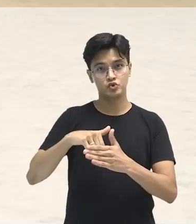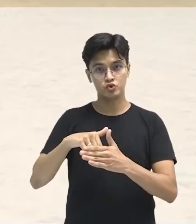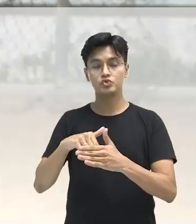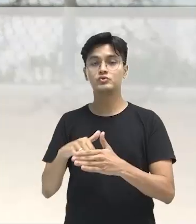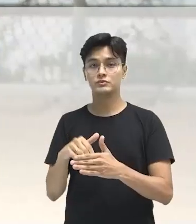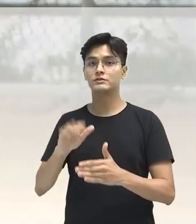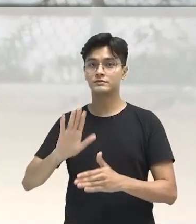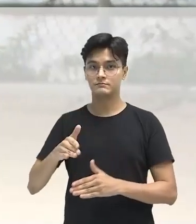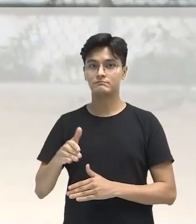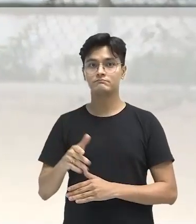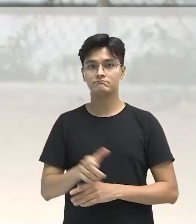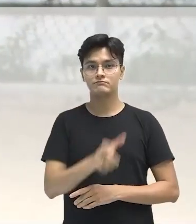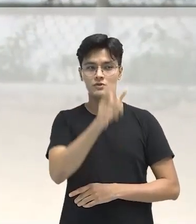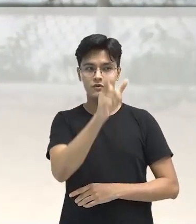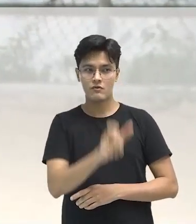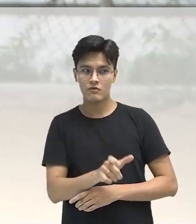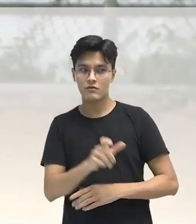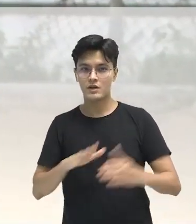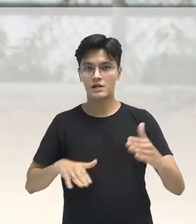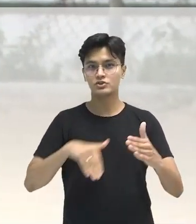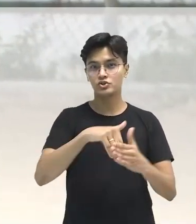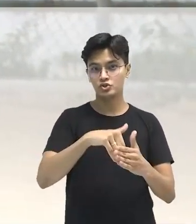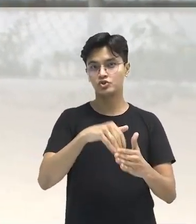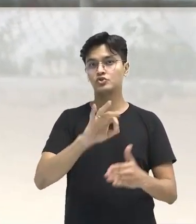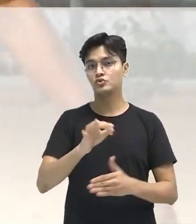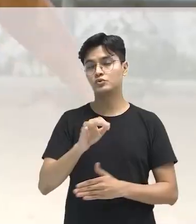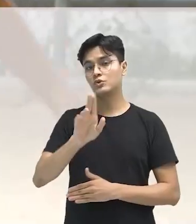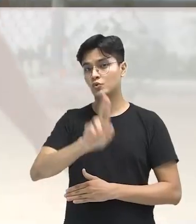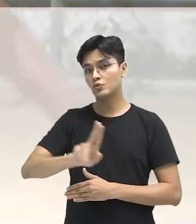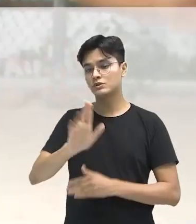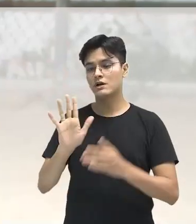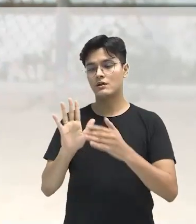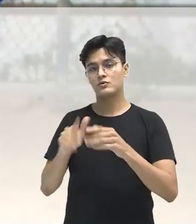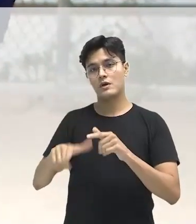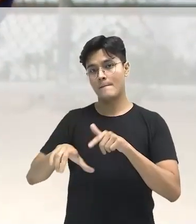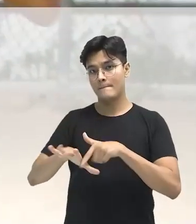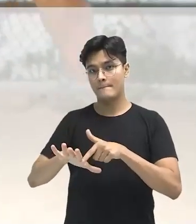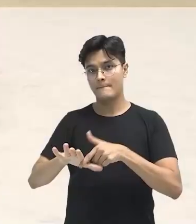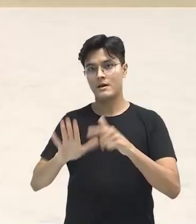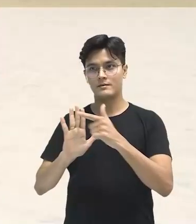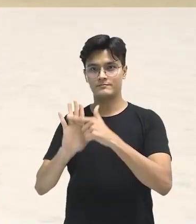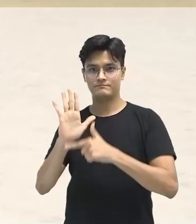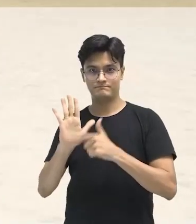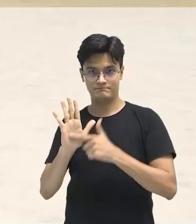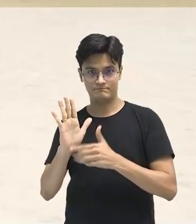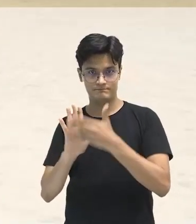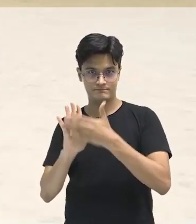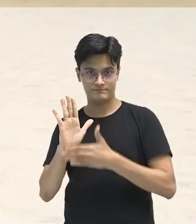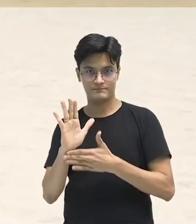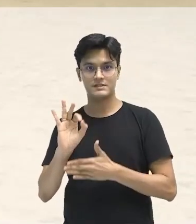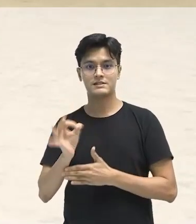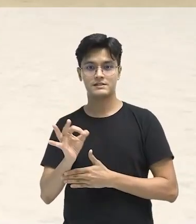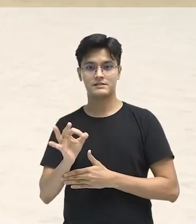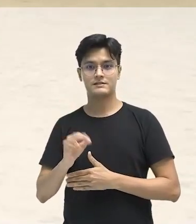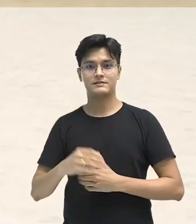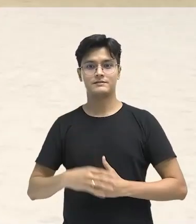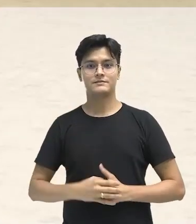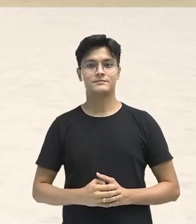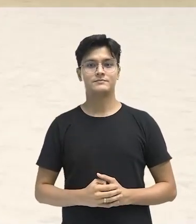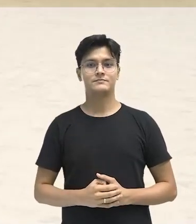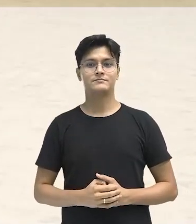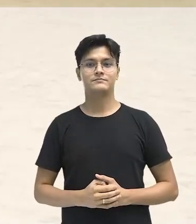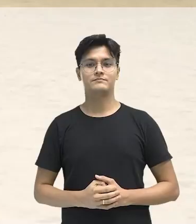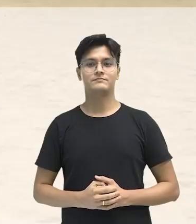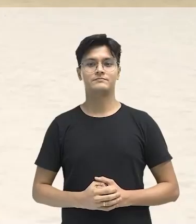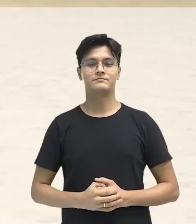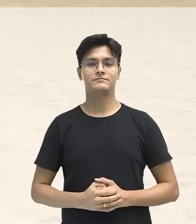atinge o adversário com a sola do pé. Observem aí. Gingô, bênção. Gingô,